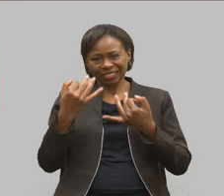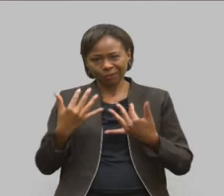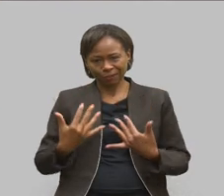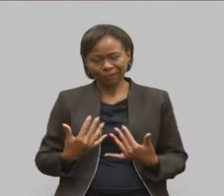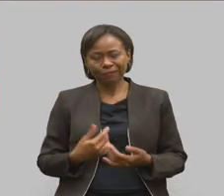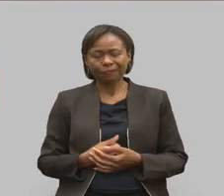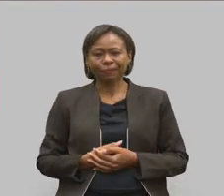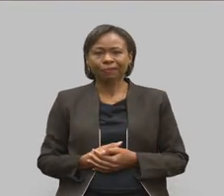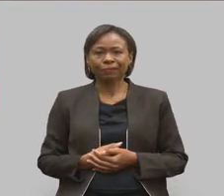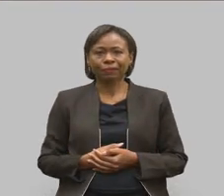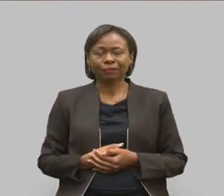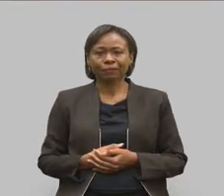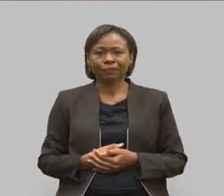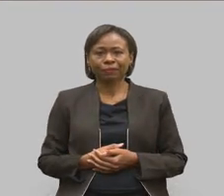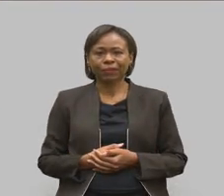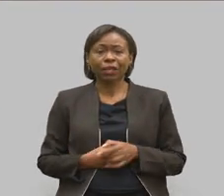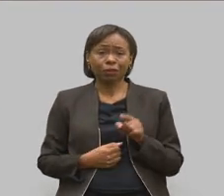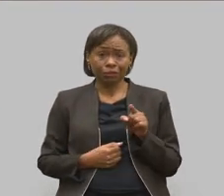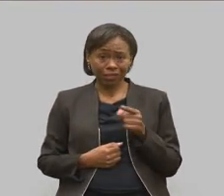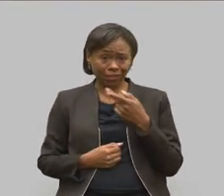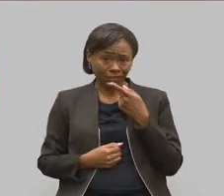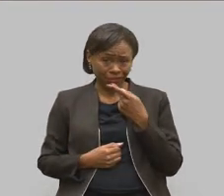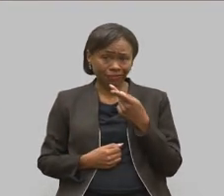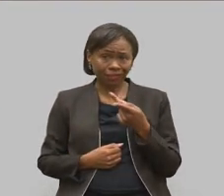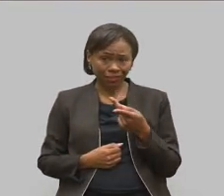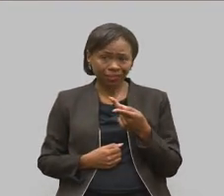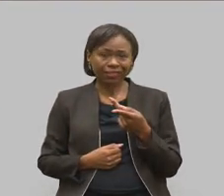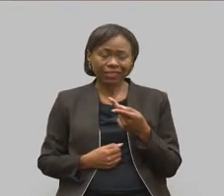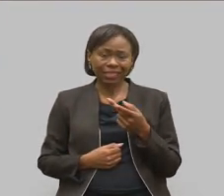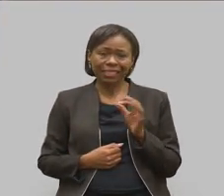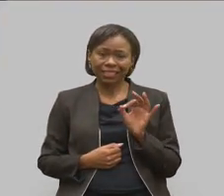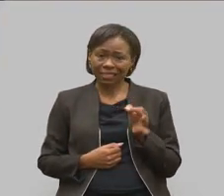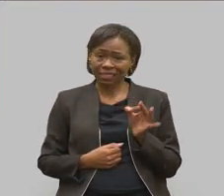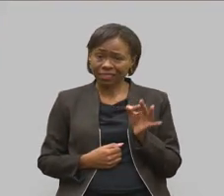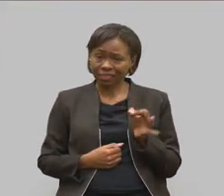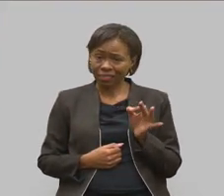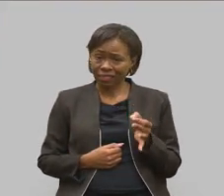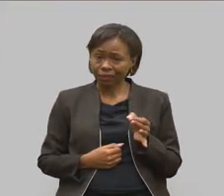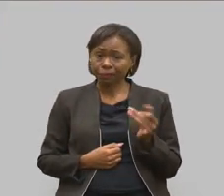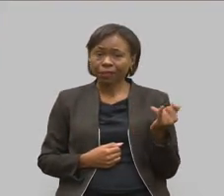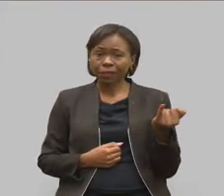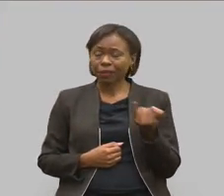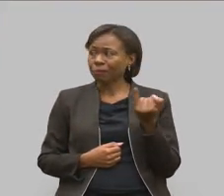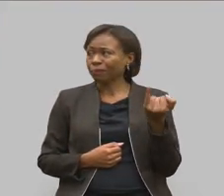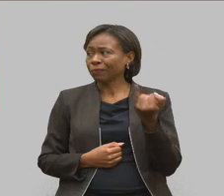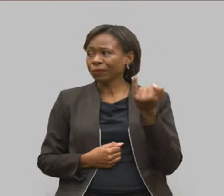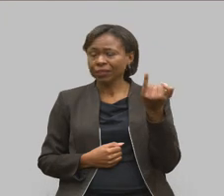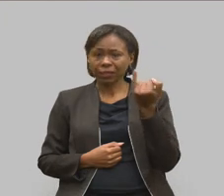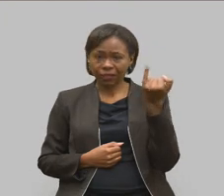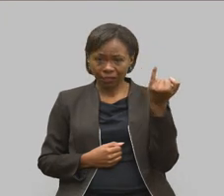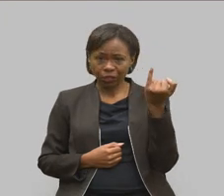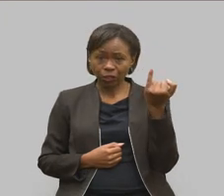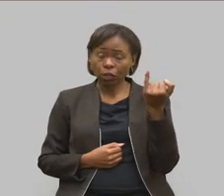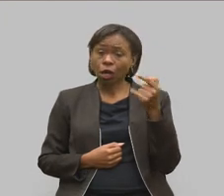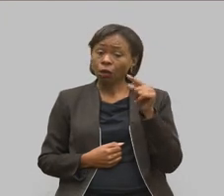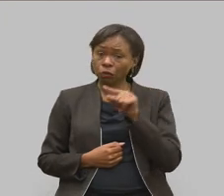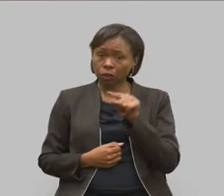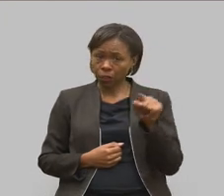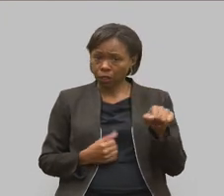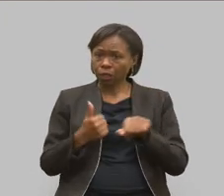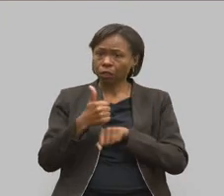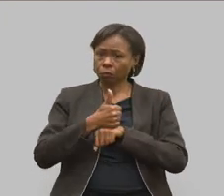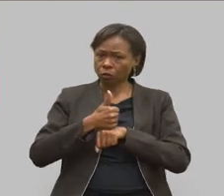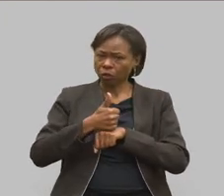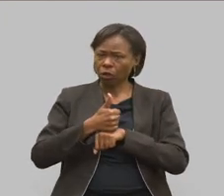E como você mesmo disse é muito importante a profissão de vocês hoje parece que